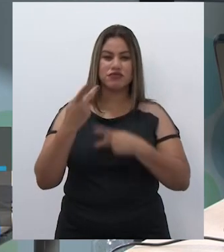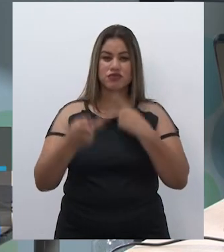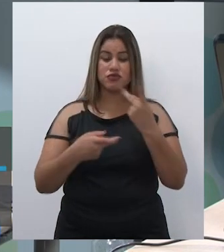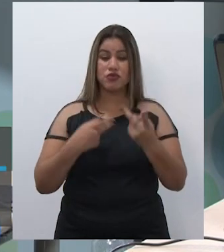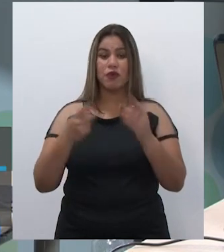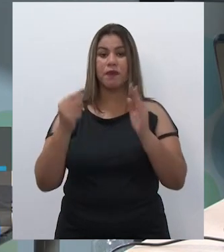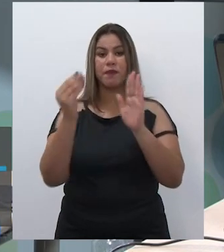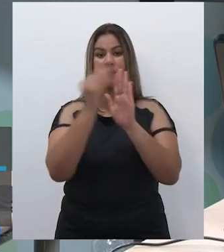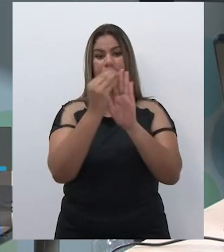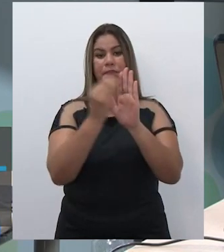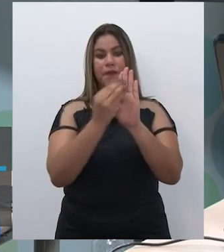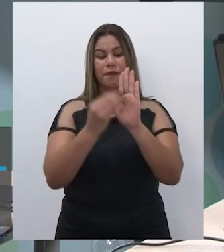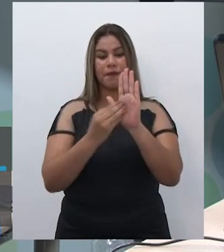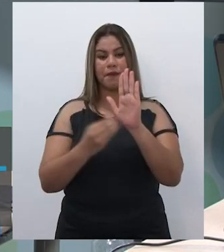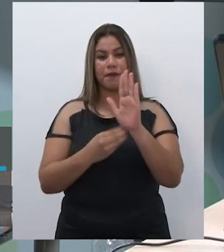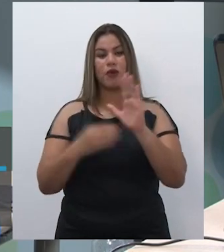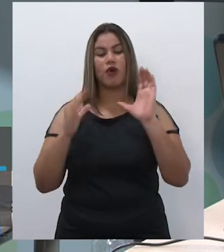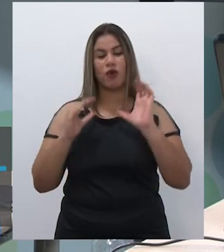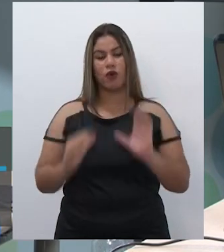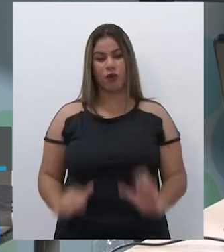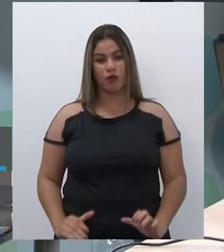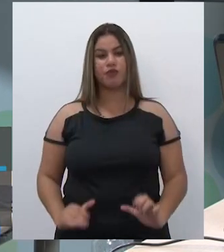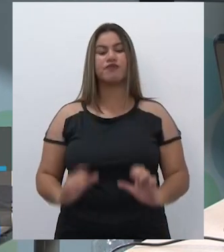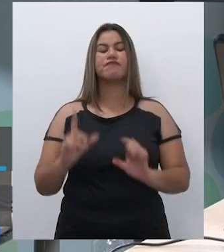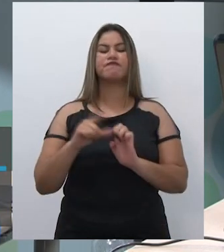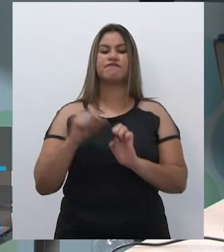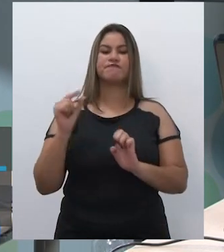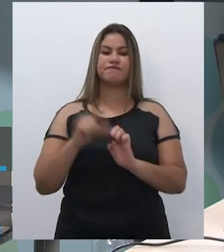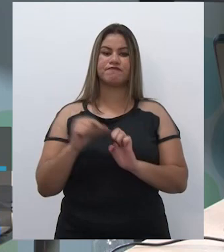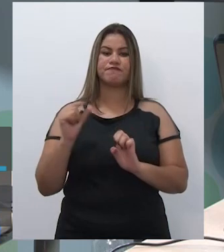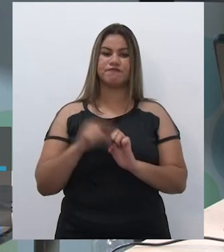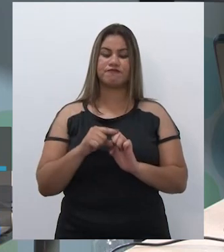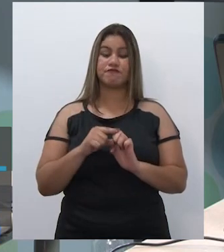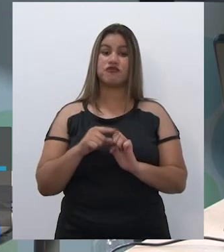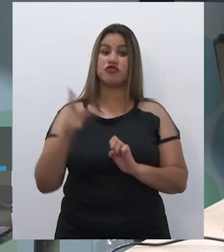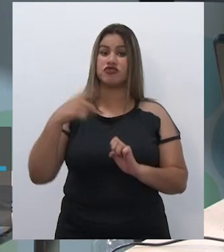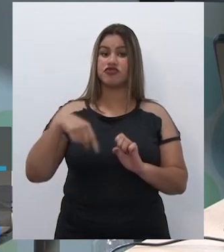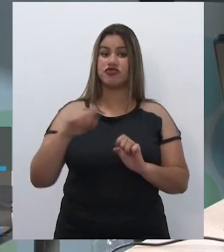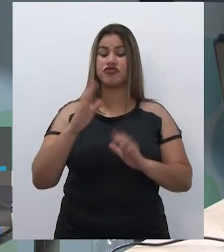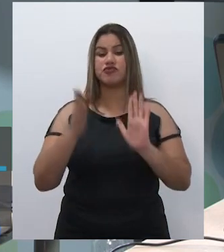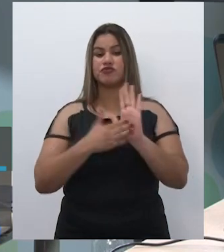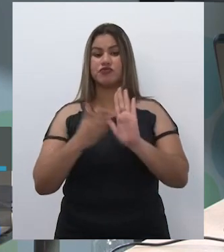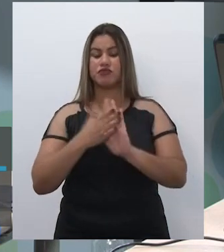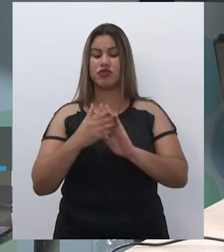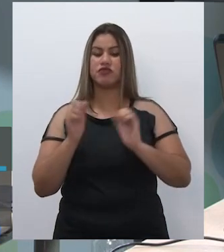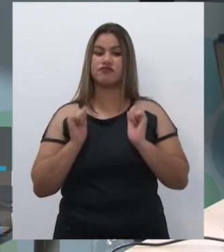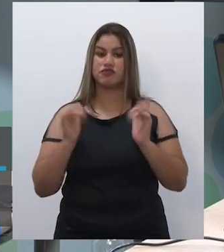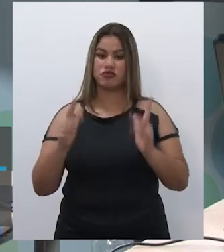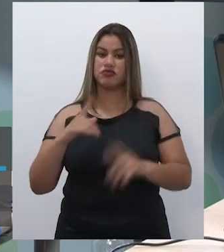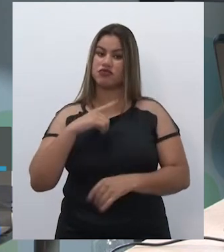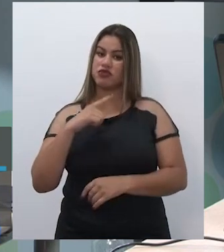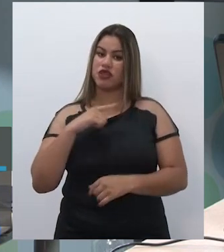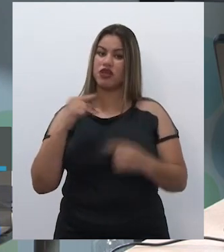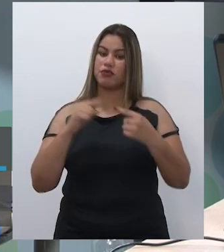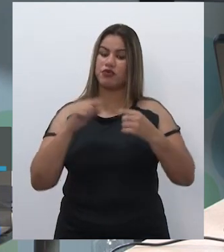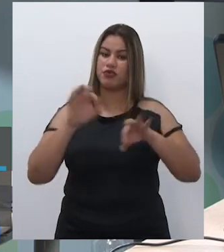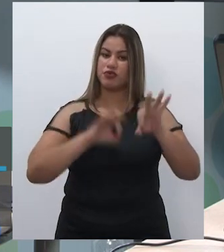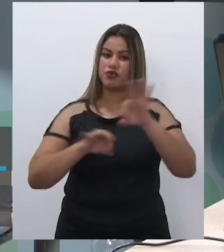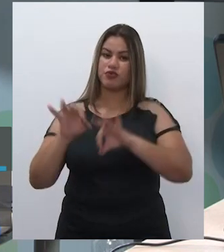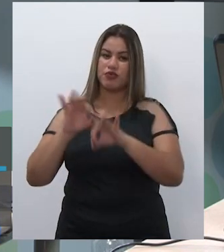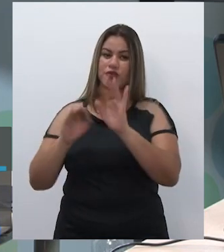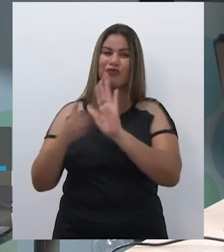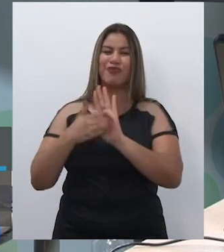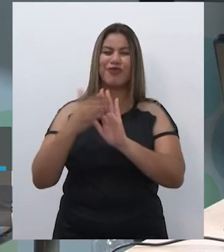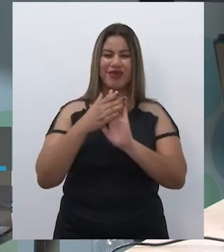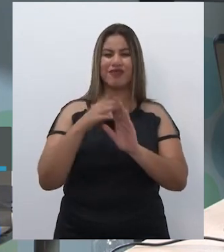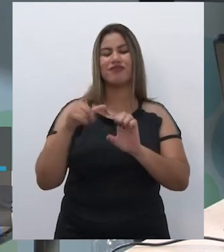esses comportamentos empreendedores. Todo o nosso plano de ação, a construção do nosso projeto de